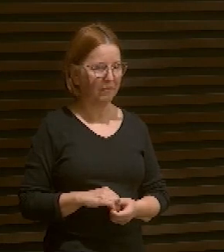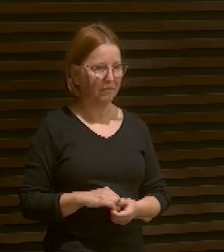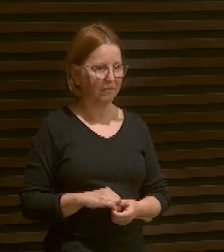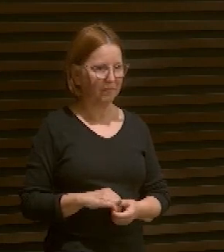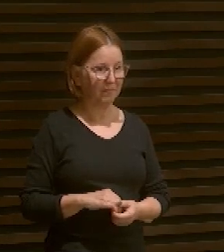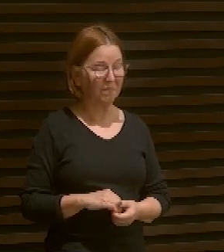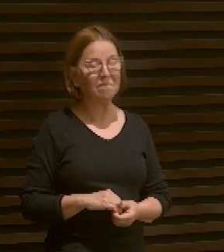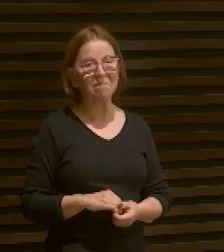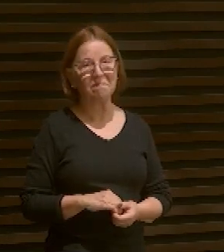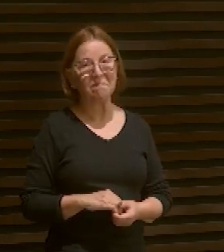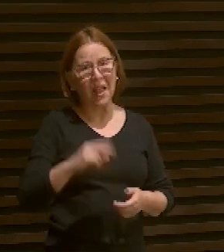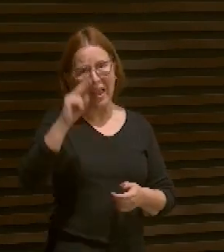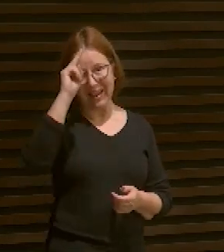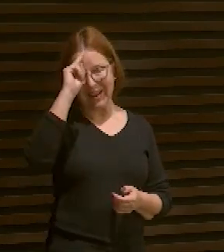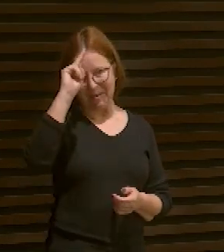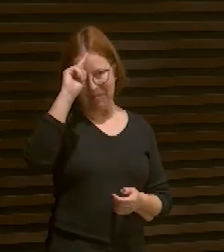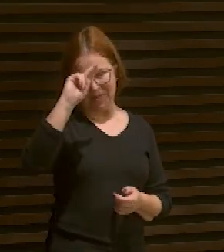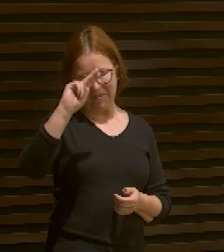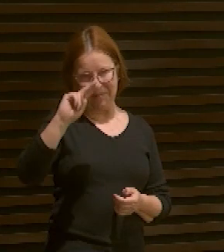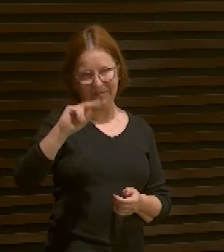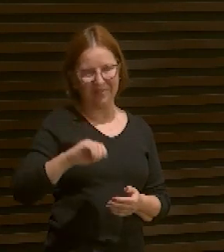Vamos lembrar aqui que na